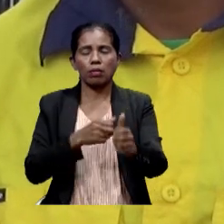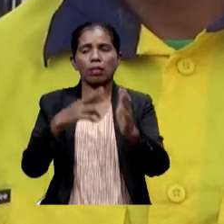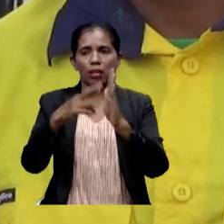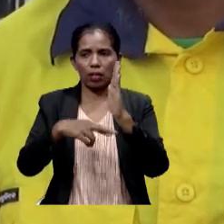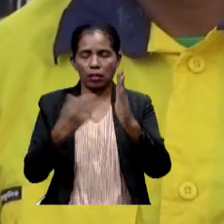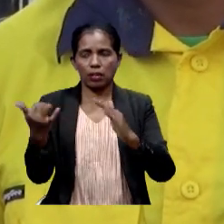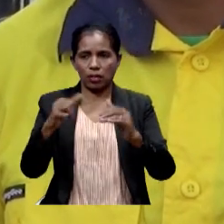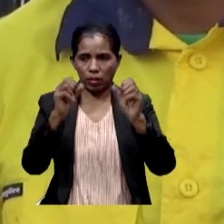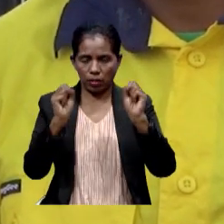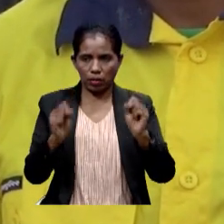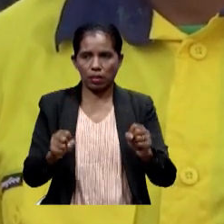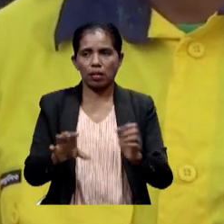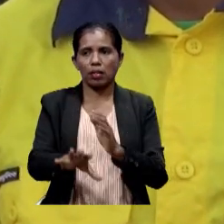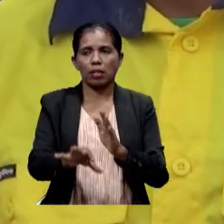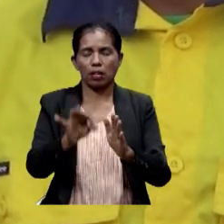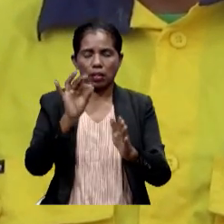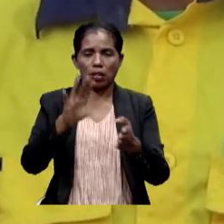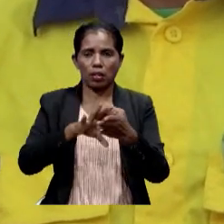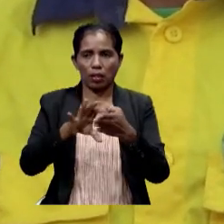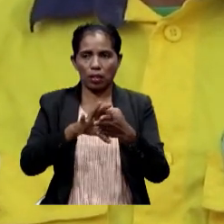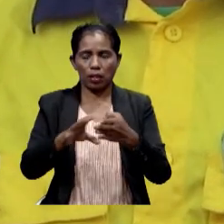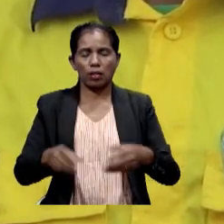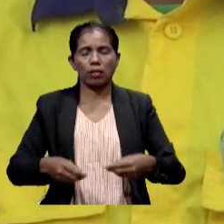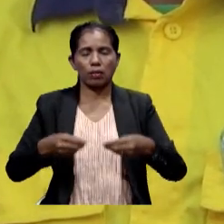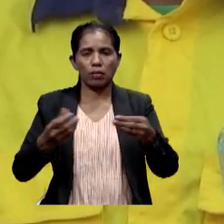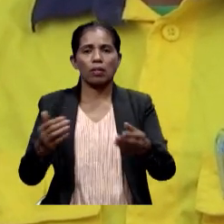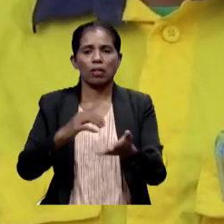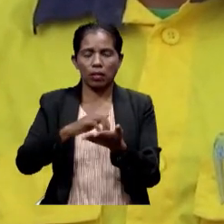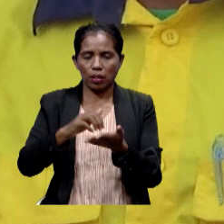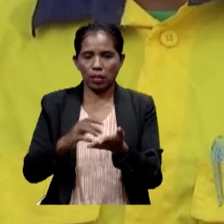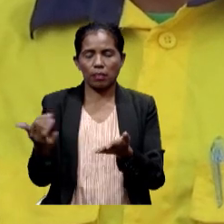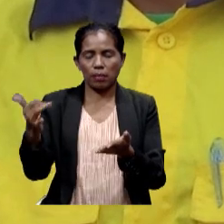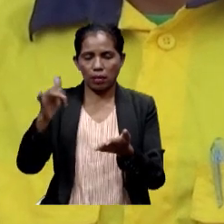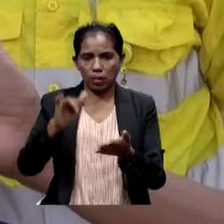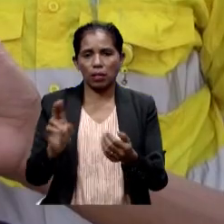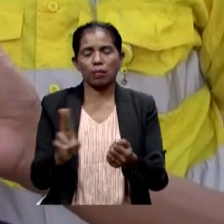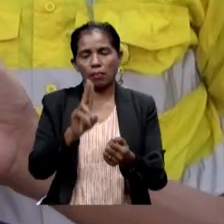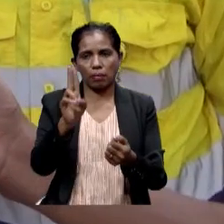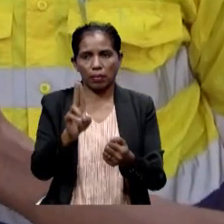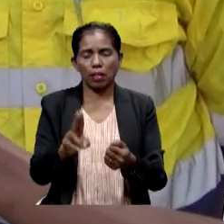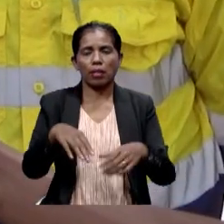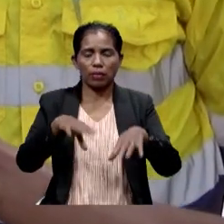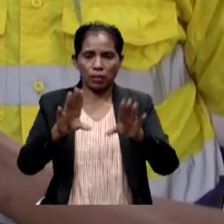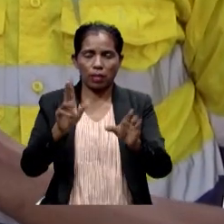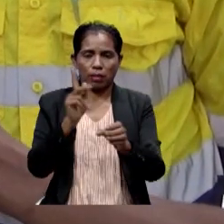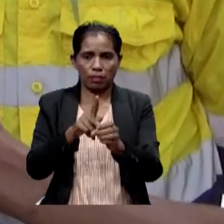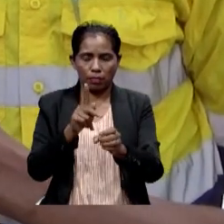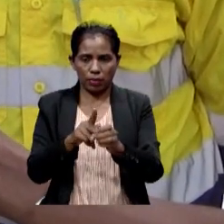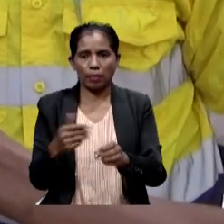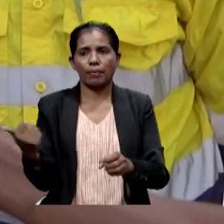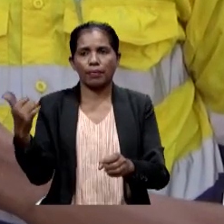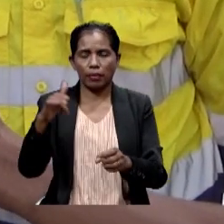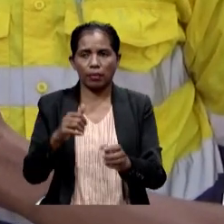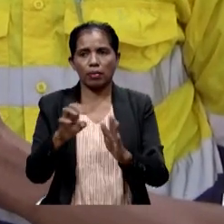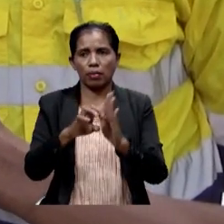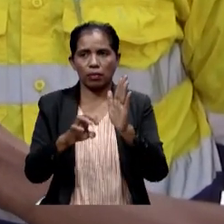SIRA bela retan recomendação ato com licença para SIRA com duração de bem máximo. Indicação de fazer a estrutura adicional, né,